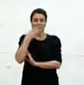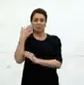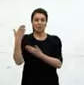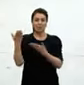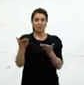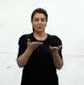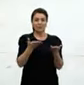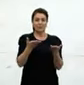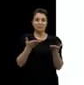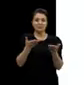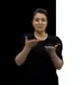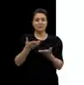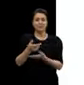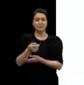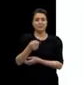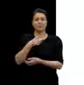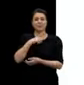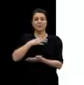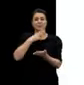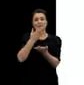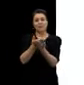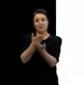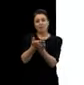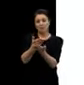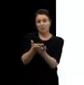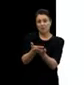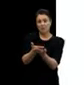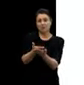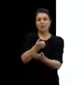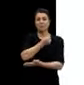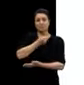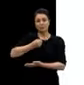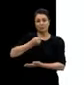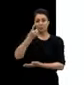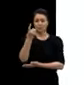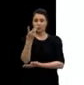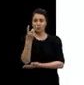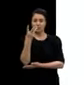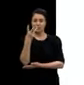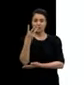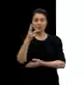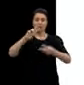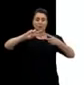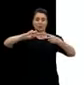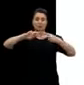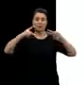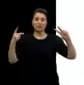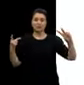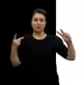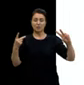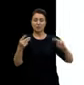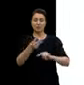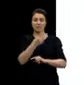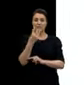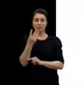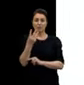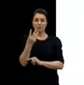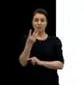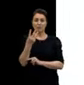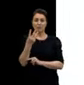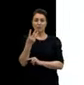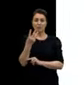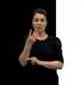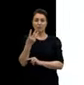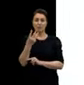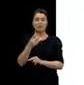Obrigada. A aula de hoje, então, é a aula de número 13, genética número 3.